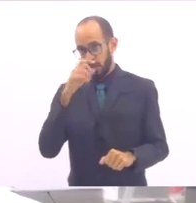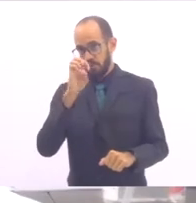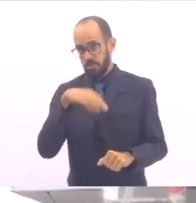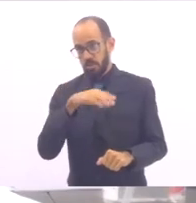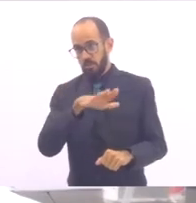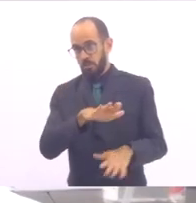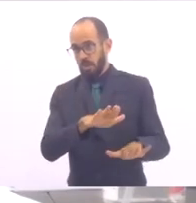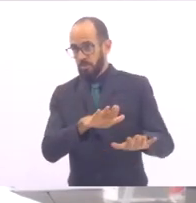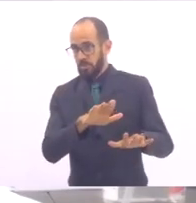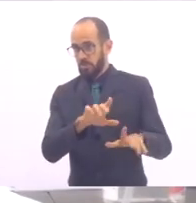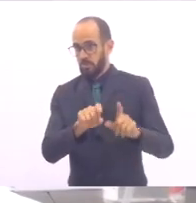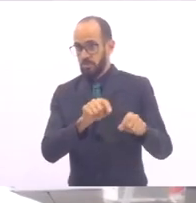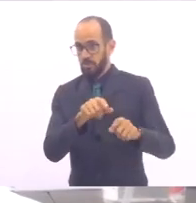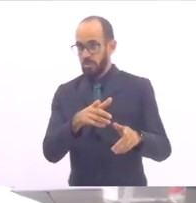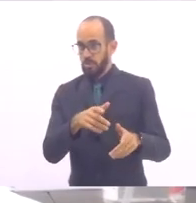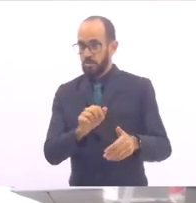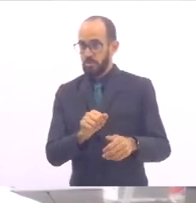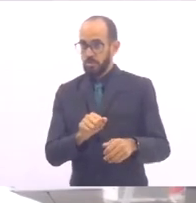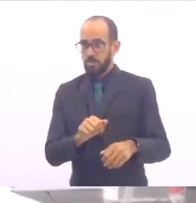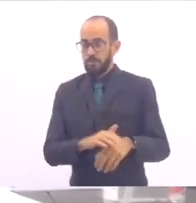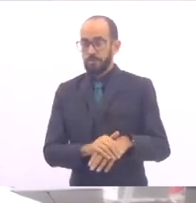cenoura. É. Olha,